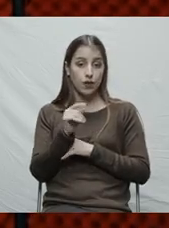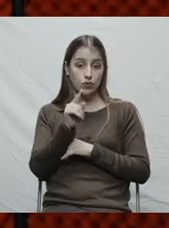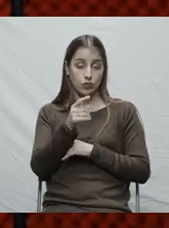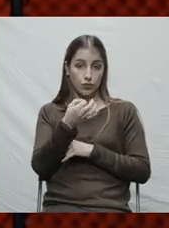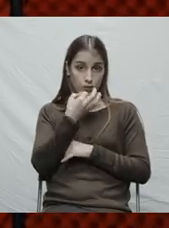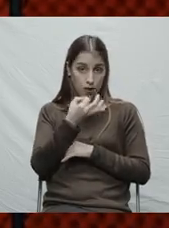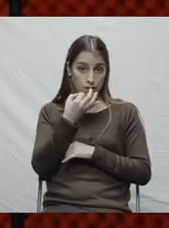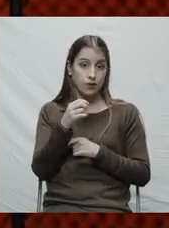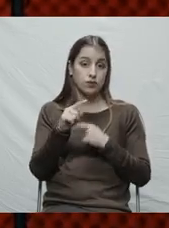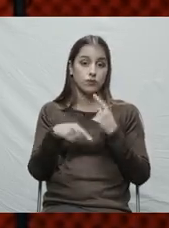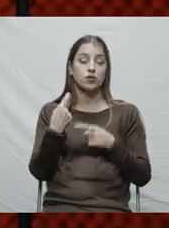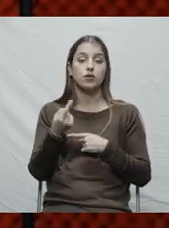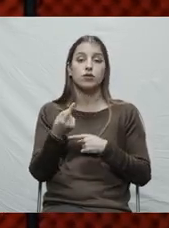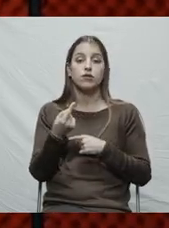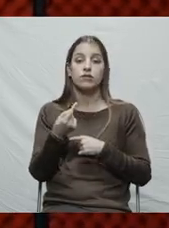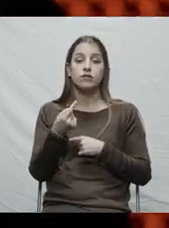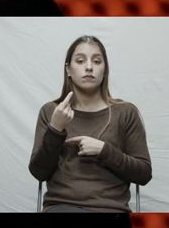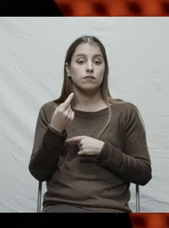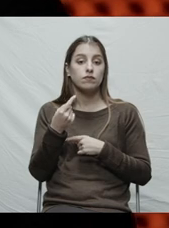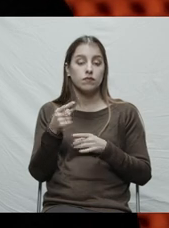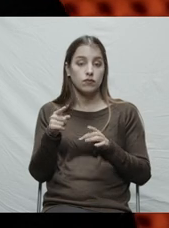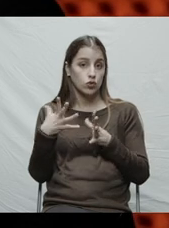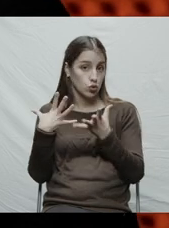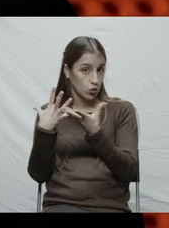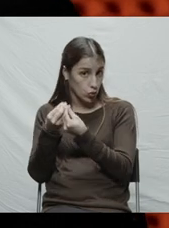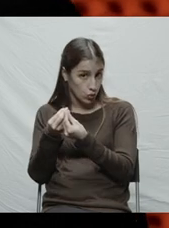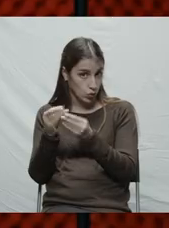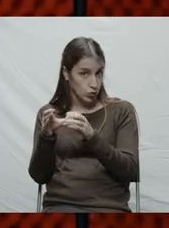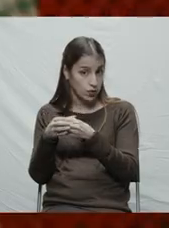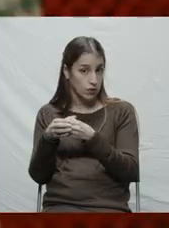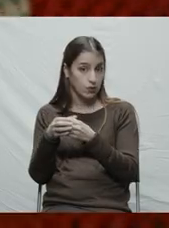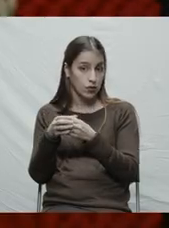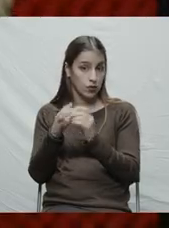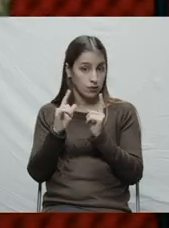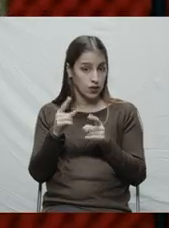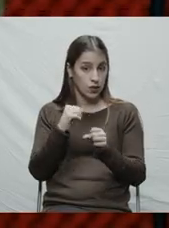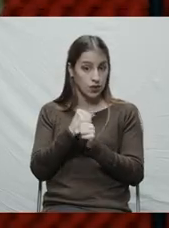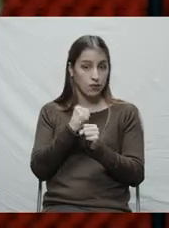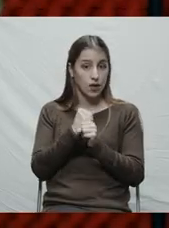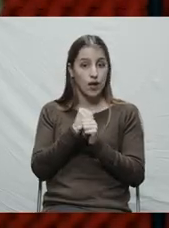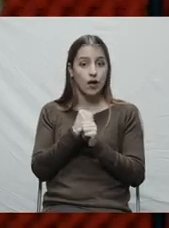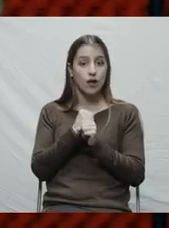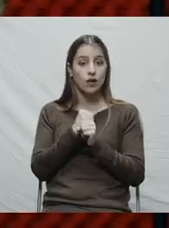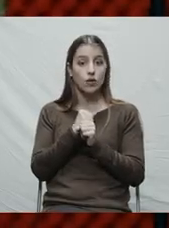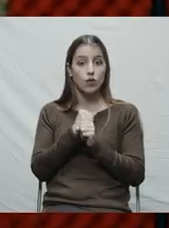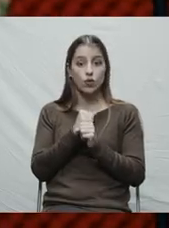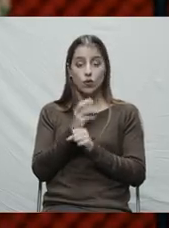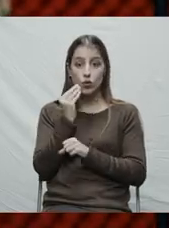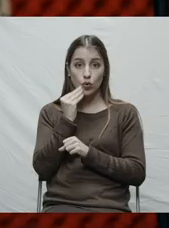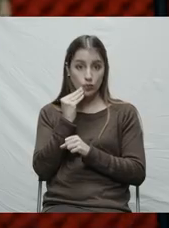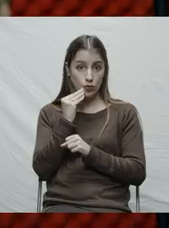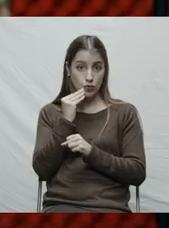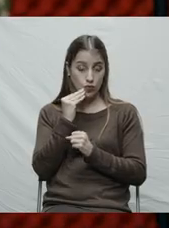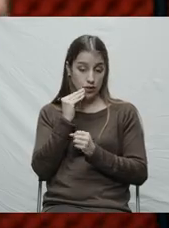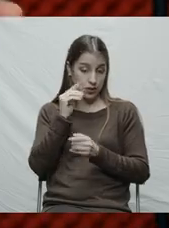de certa forma, depois têm uma companhia ou juntam-se para começar a trabalhar. Como é que de